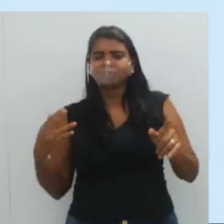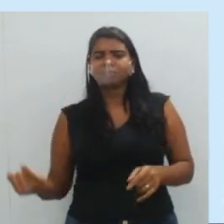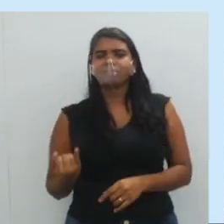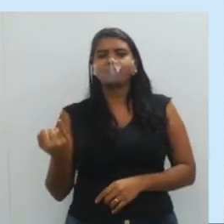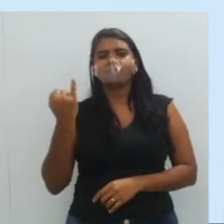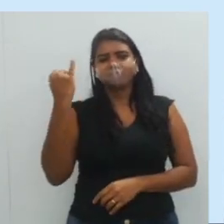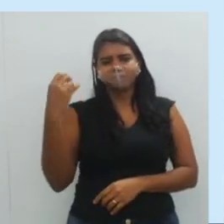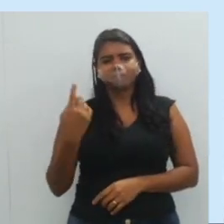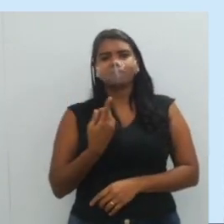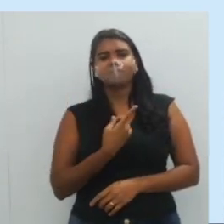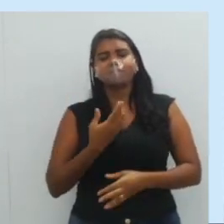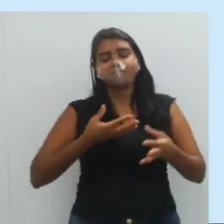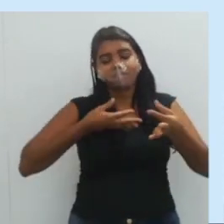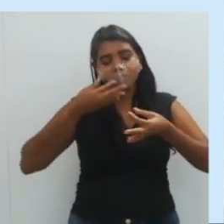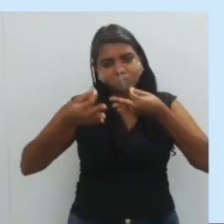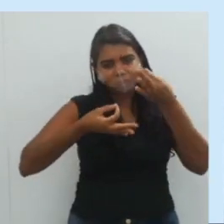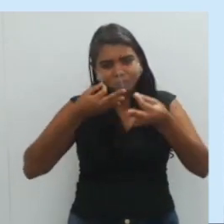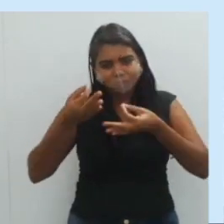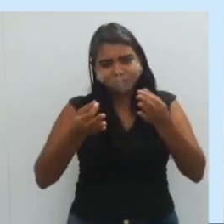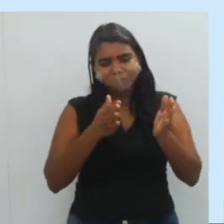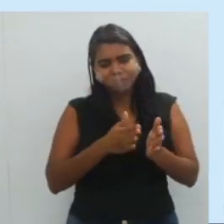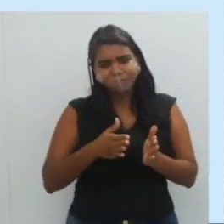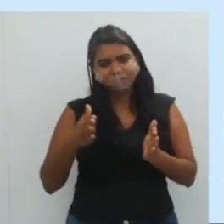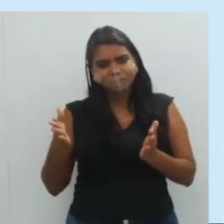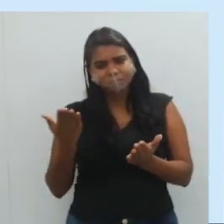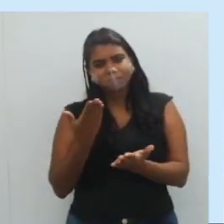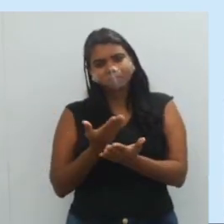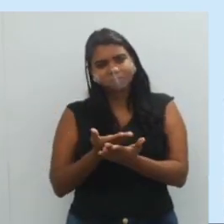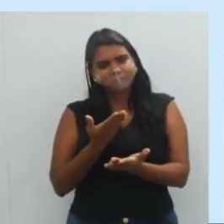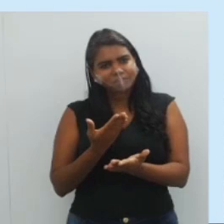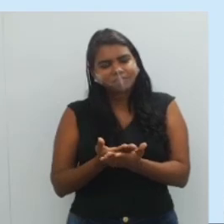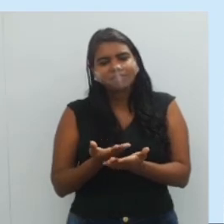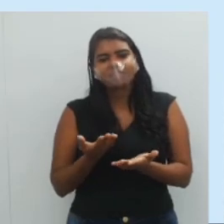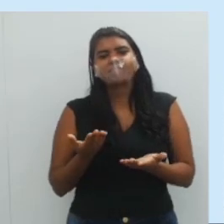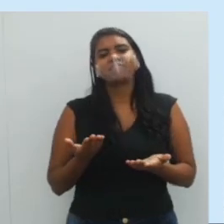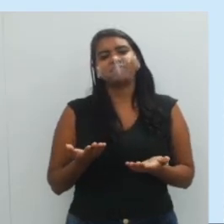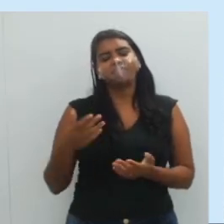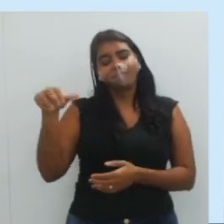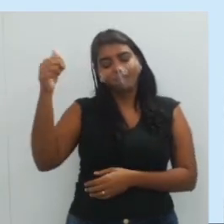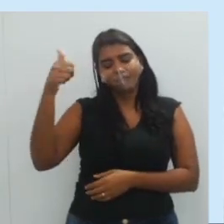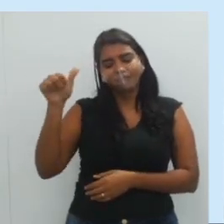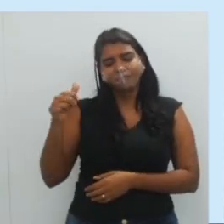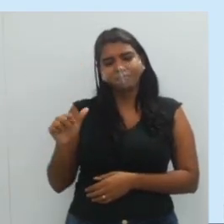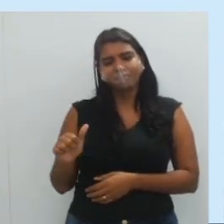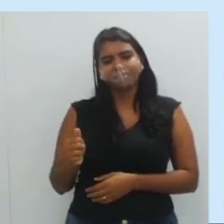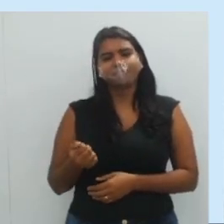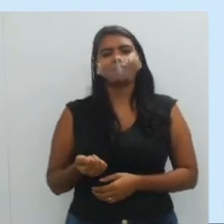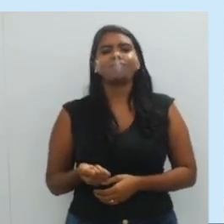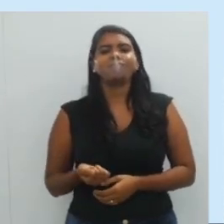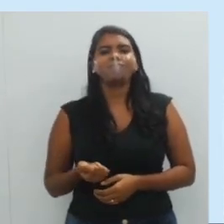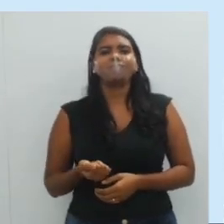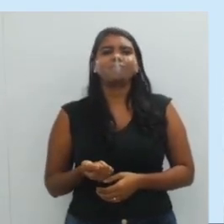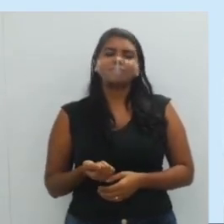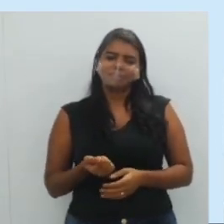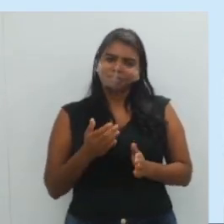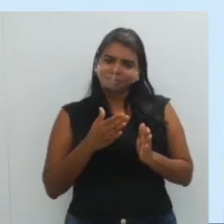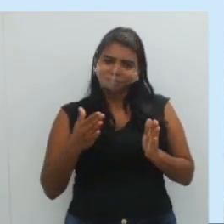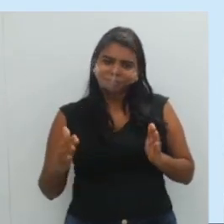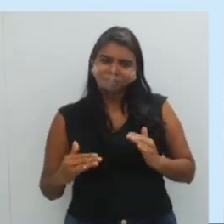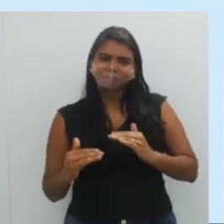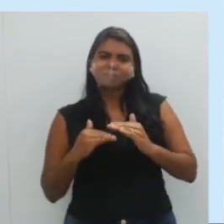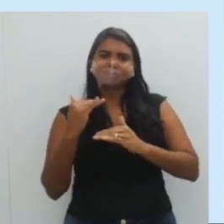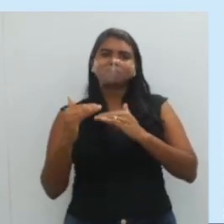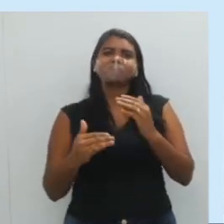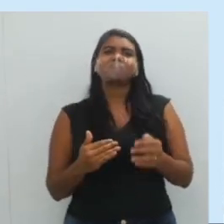entre outros, que nós iremos discutir, que nós iremos falar, que nós iremos avaliar aqui nessa série que